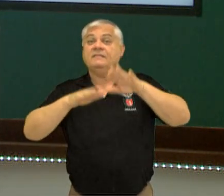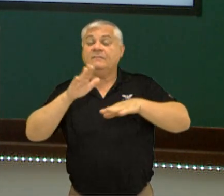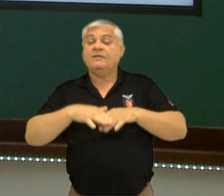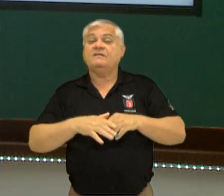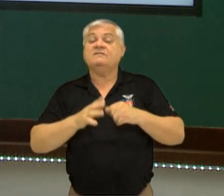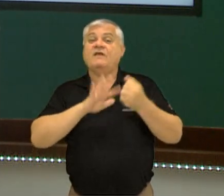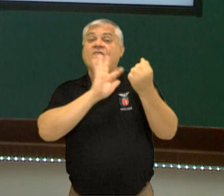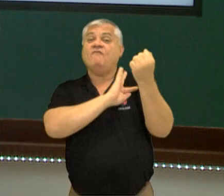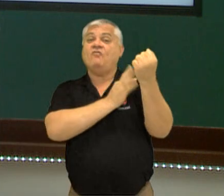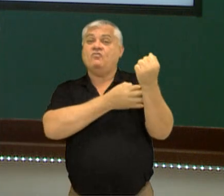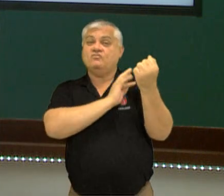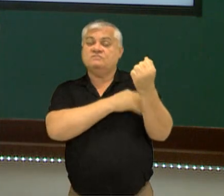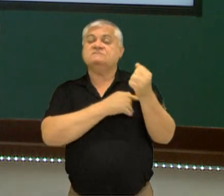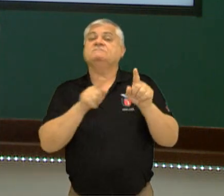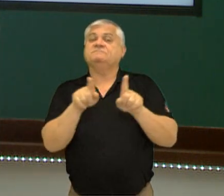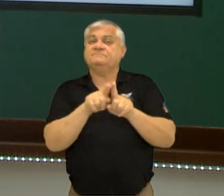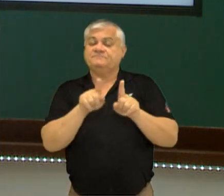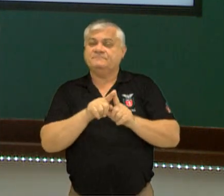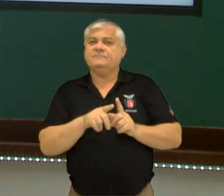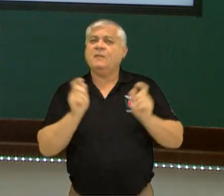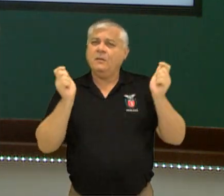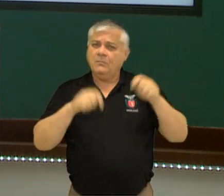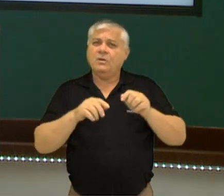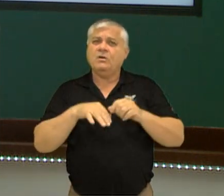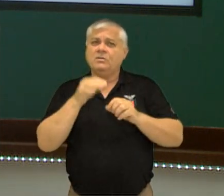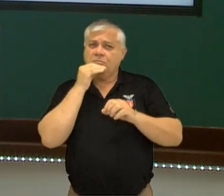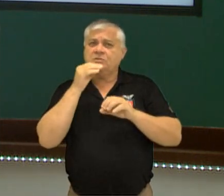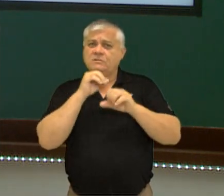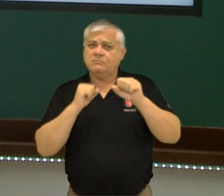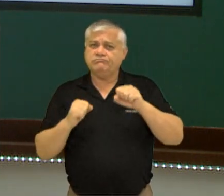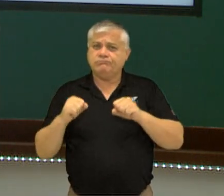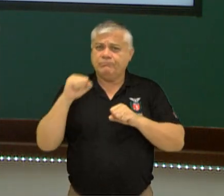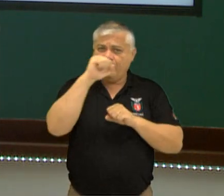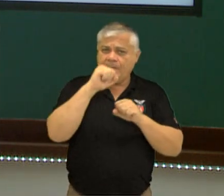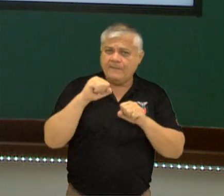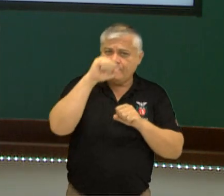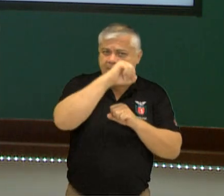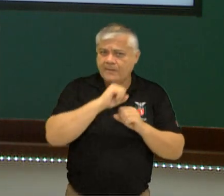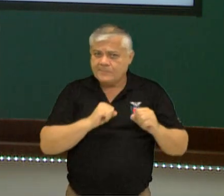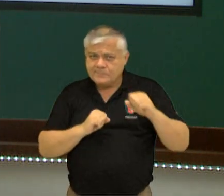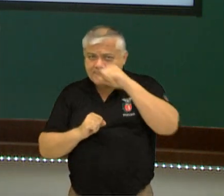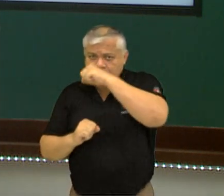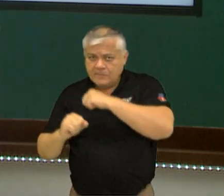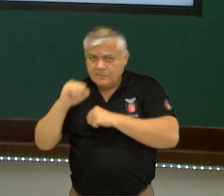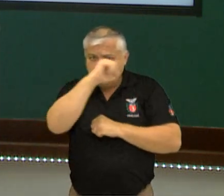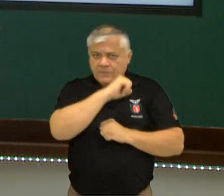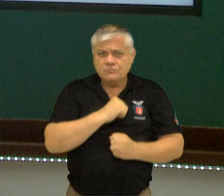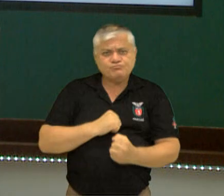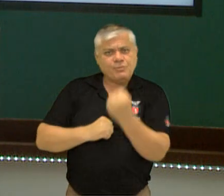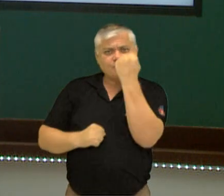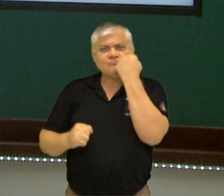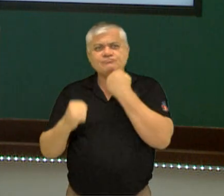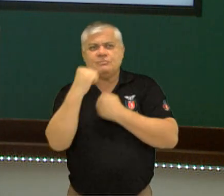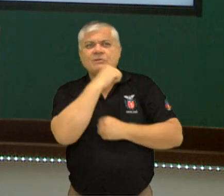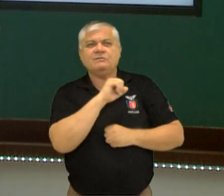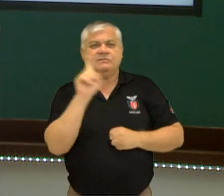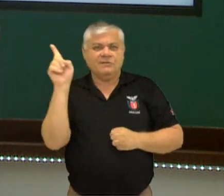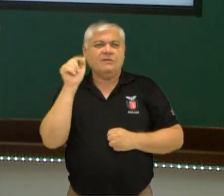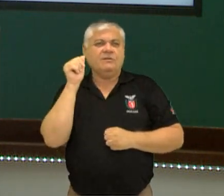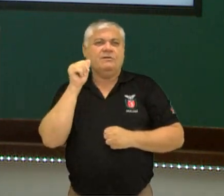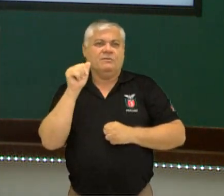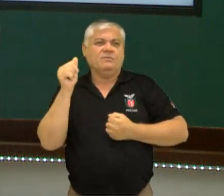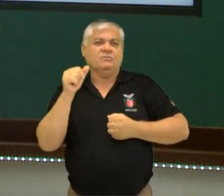da força envolvida ali. Você pode fazer uma certa variação na quantidade de movimento sobre a pessoa. Aqui eu peguei uma figura bonita, né? O cara